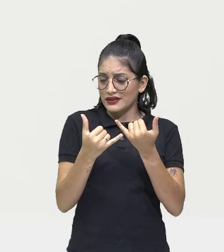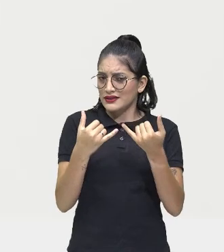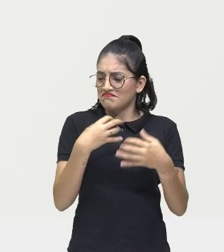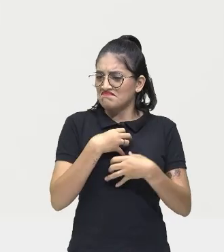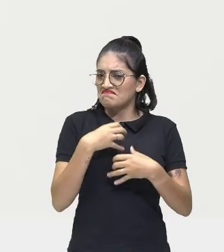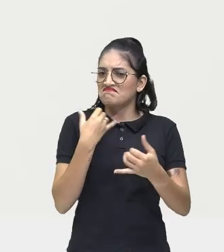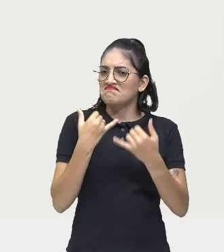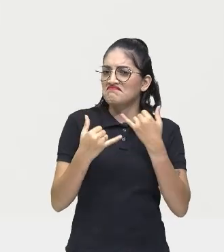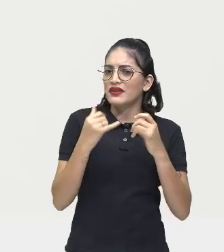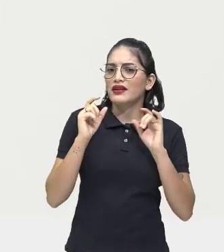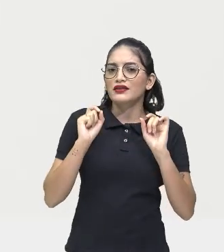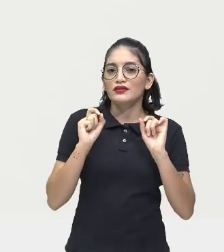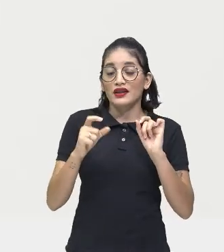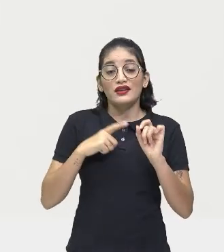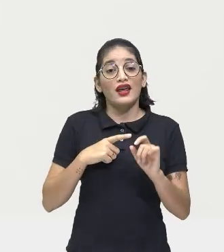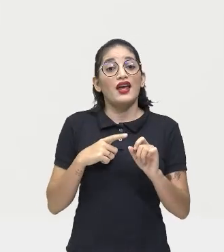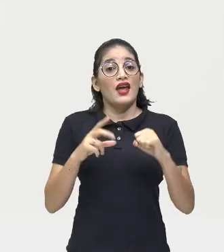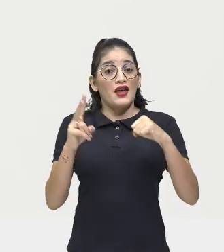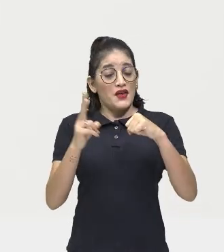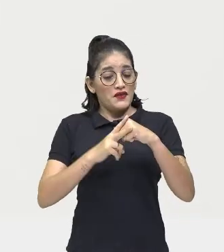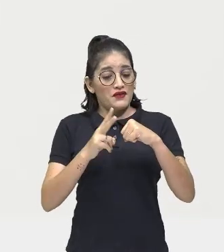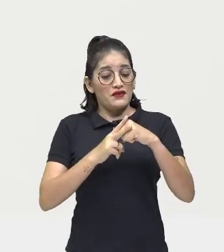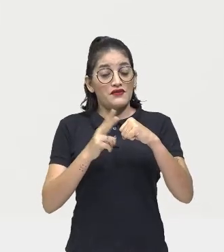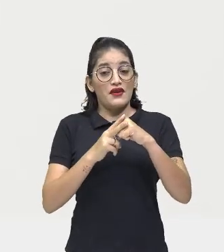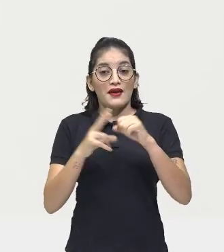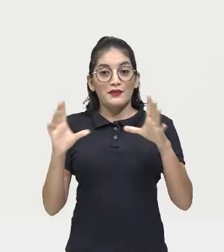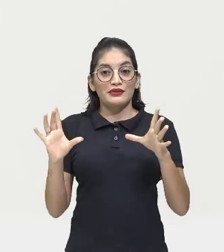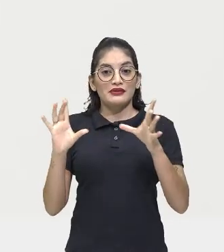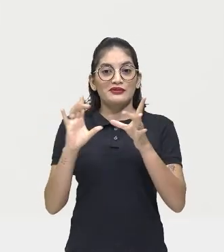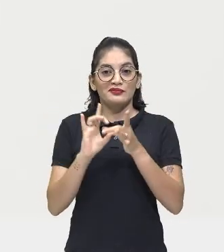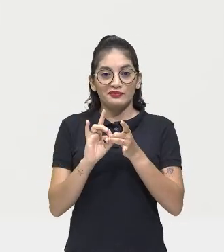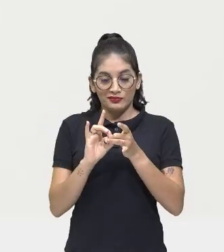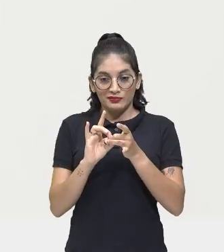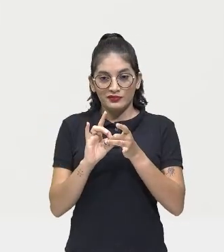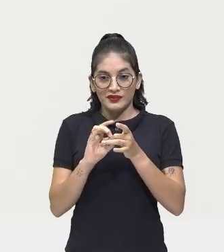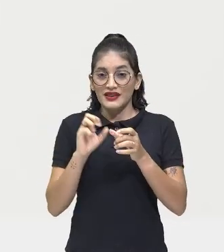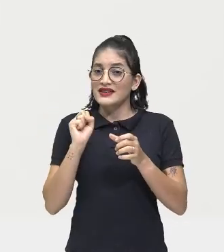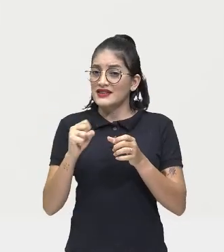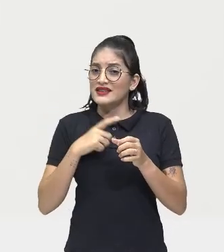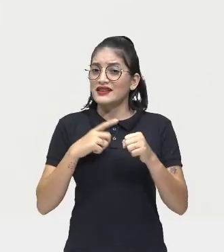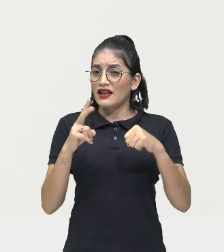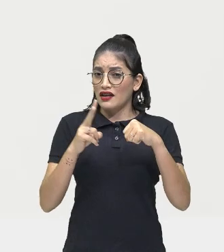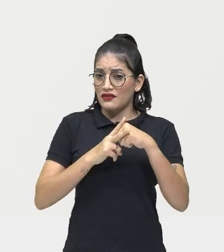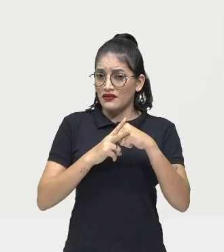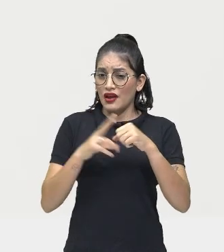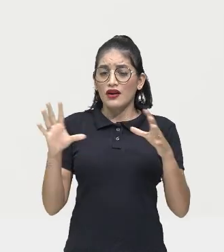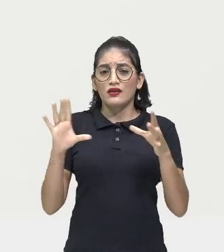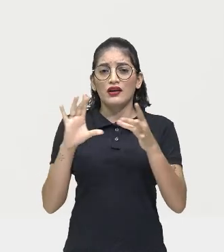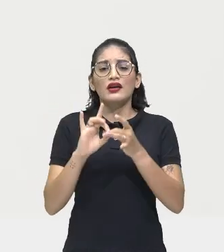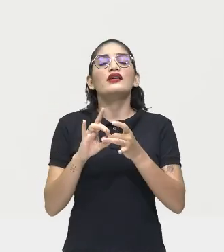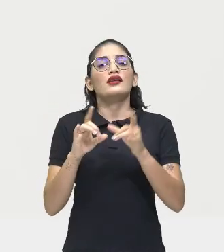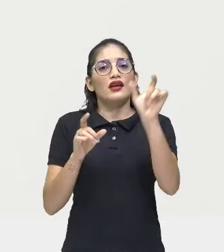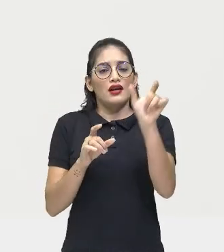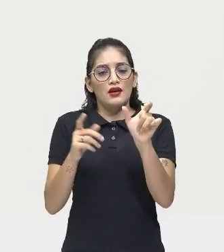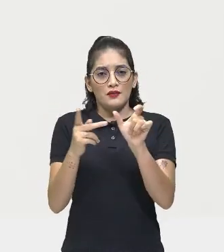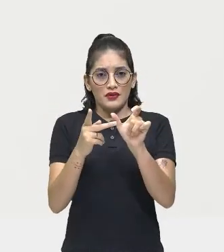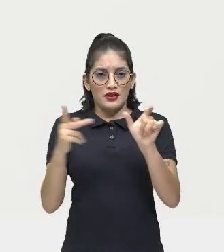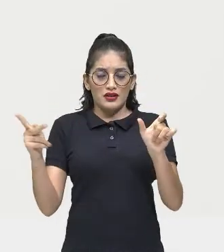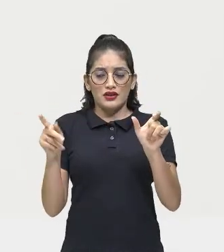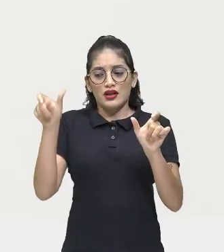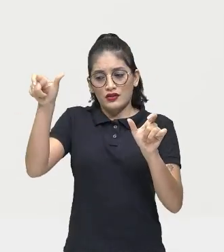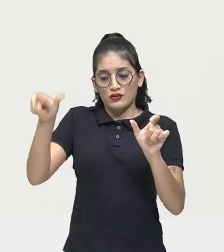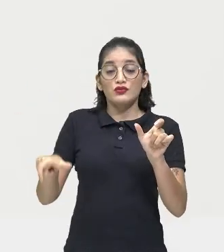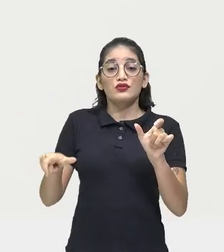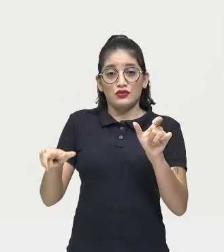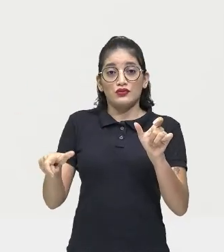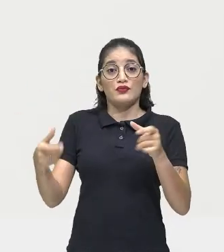o quê? Um verbo de ligação, certo? Se tem verbo de ligação, eu vou ter um predicativo do sujeito